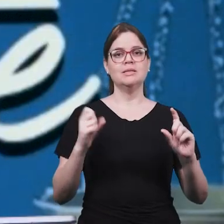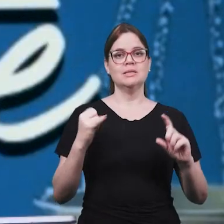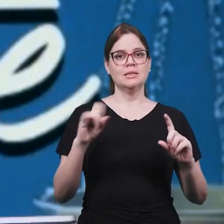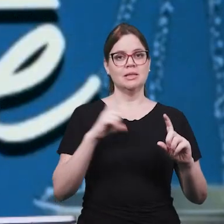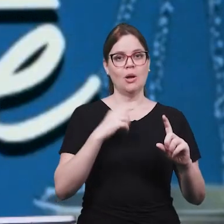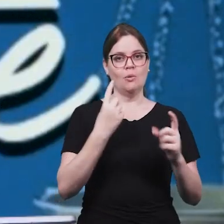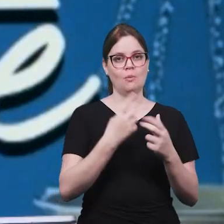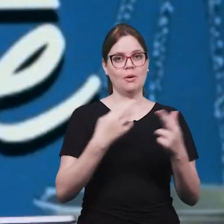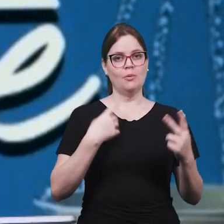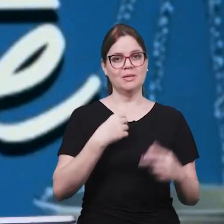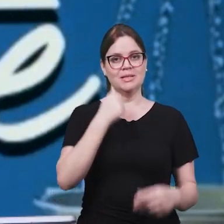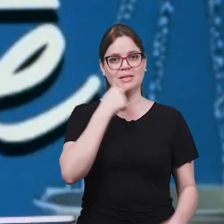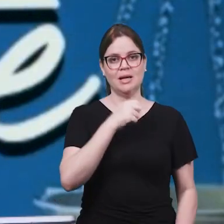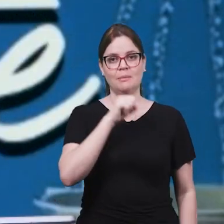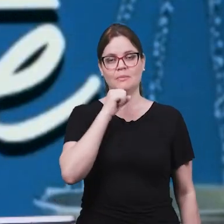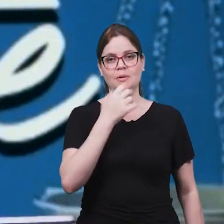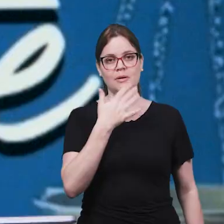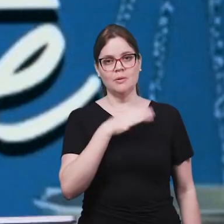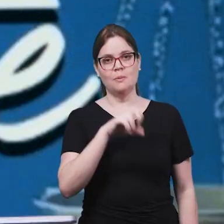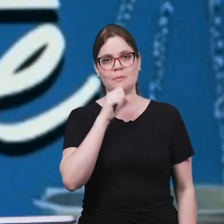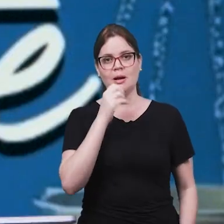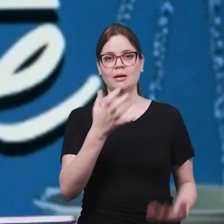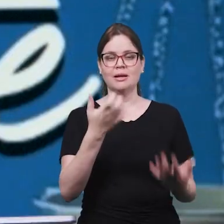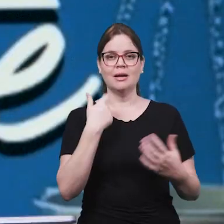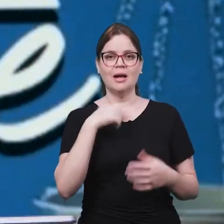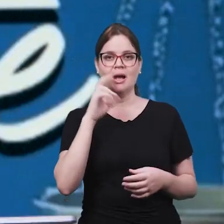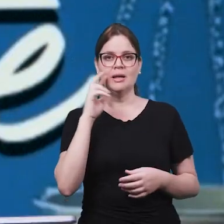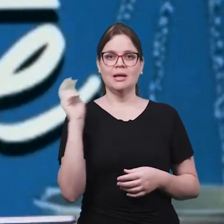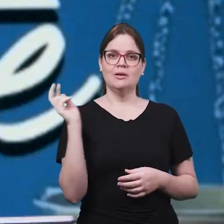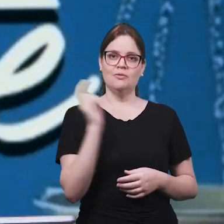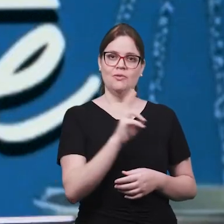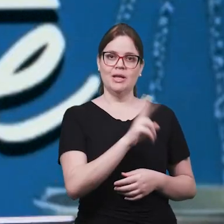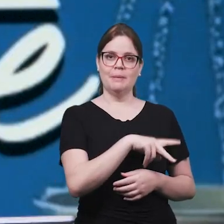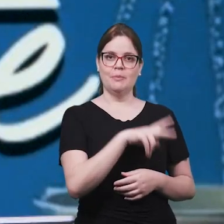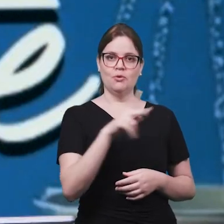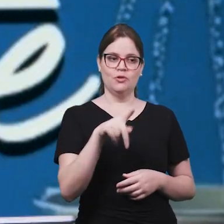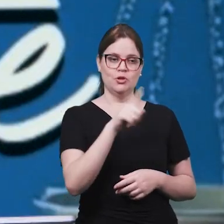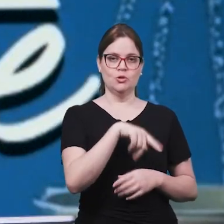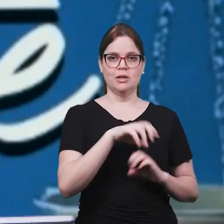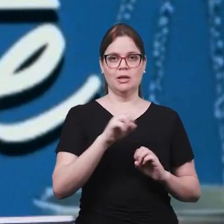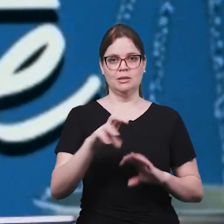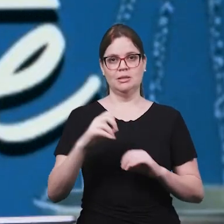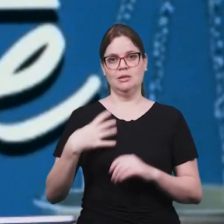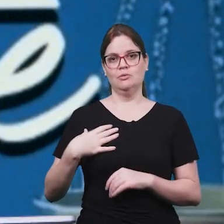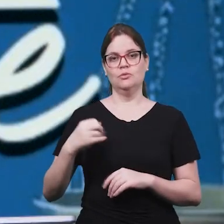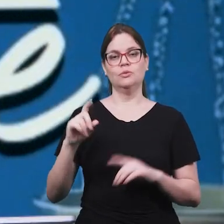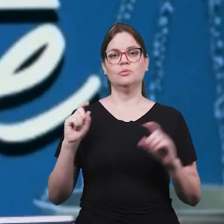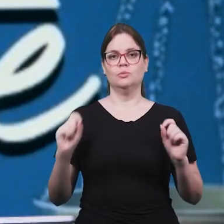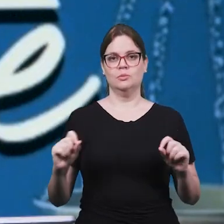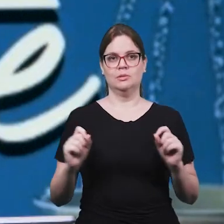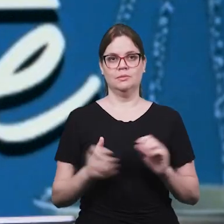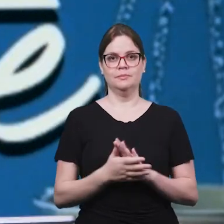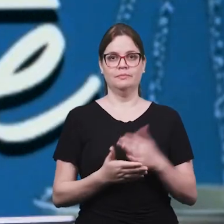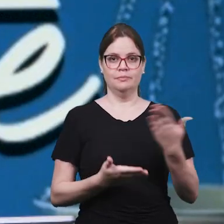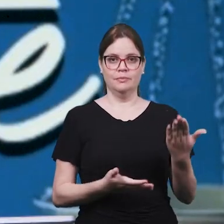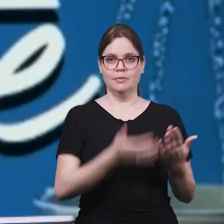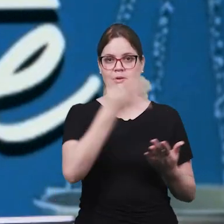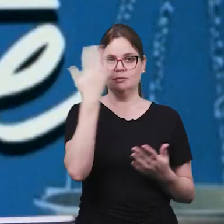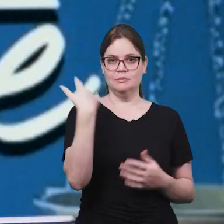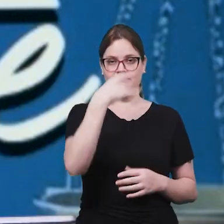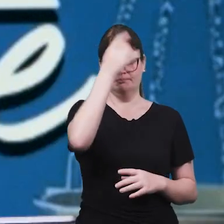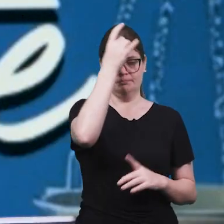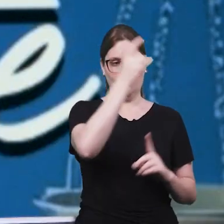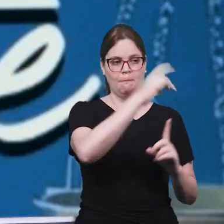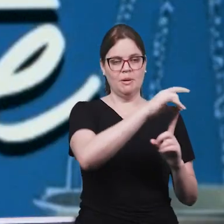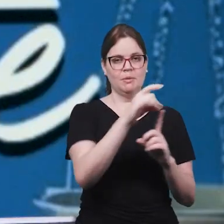querem ver nas professoras para refletindo sobre os filhos deles, é que essas professoras sejam cheias